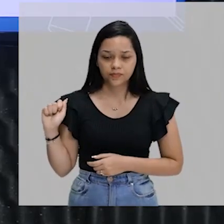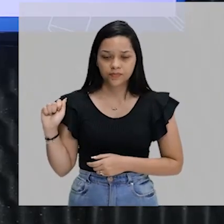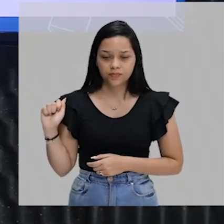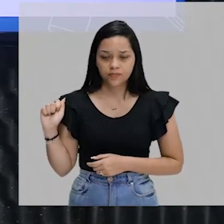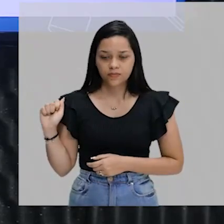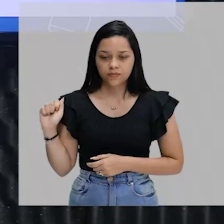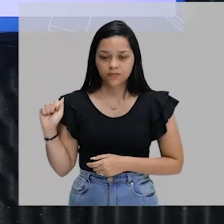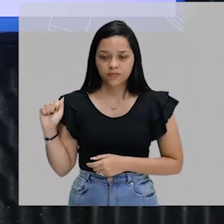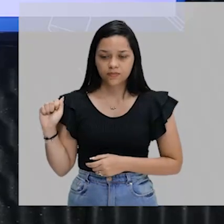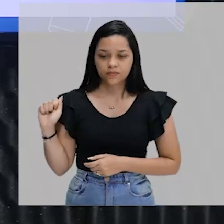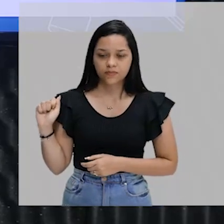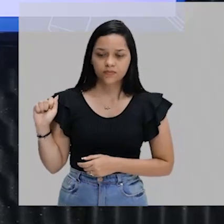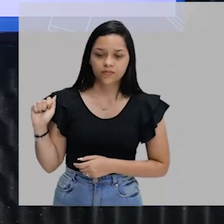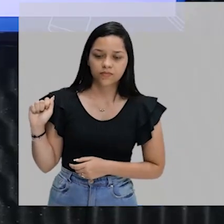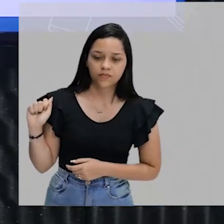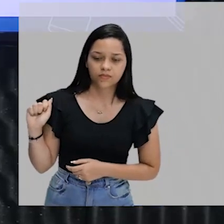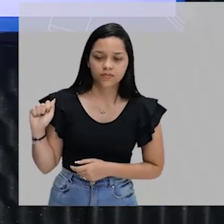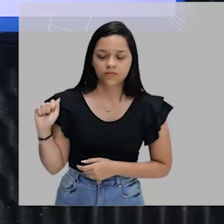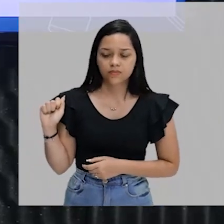canola são